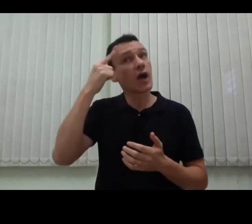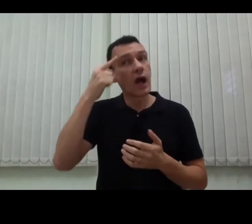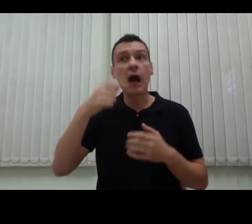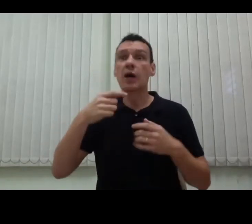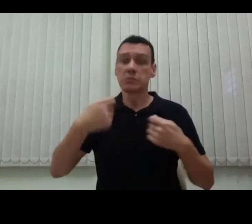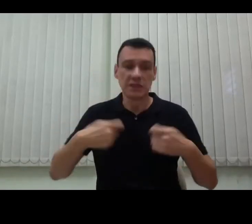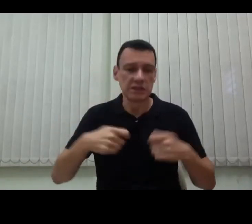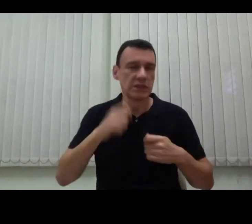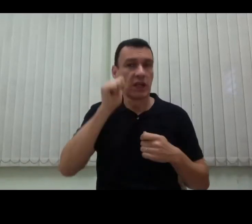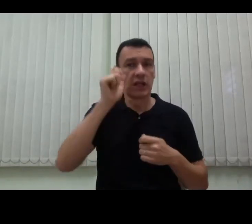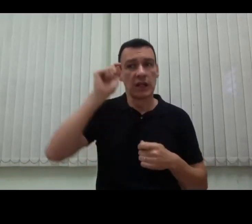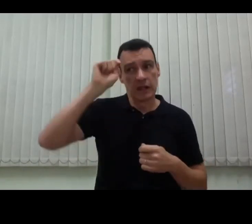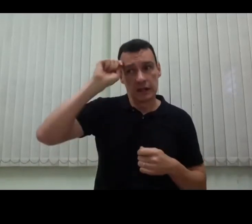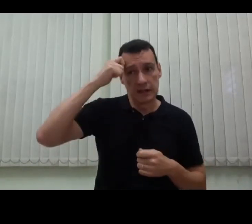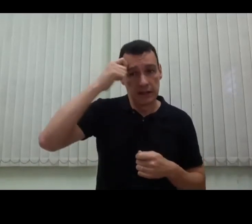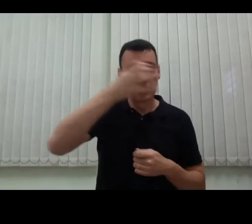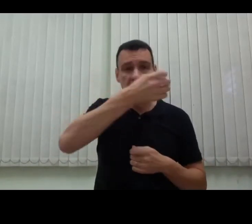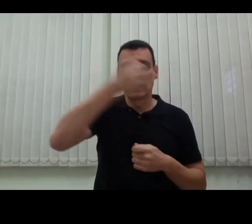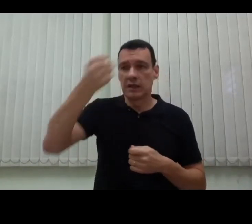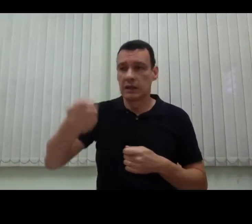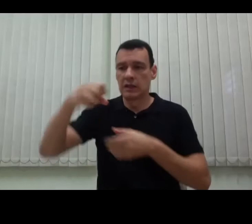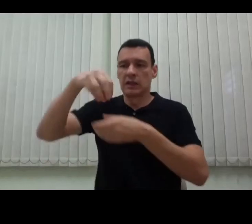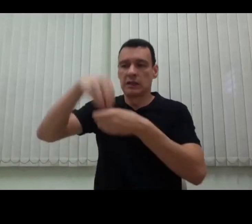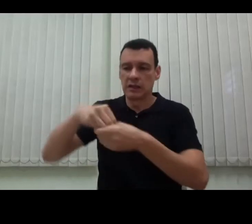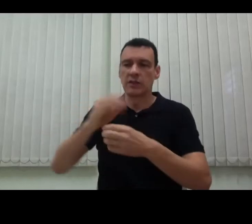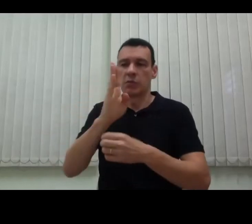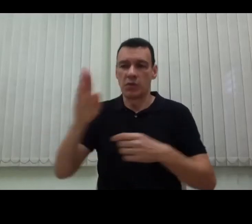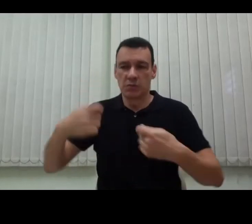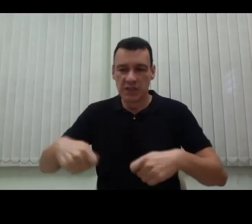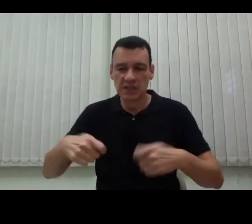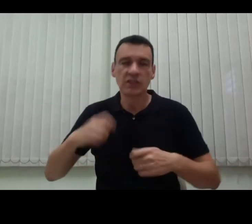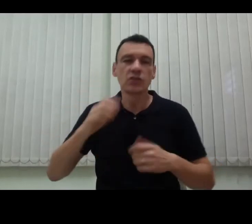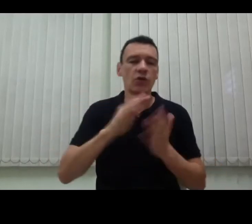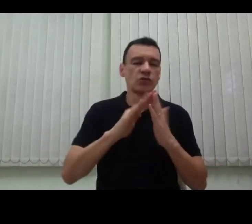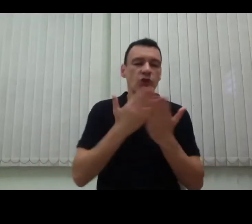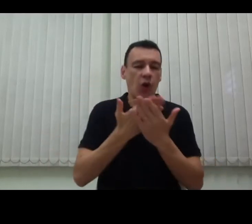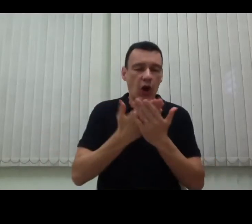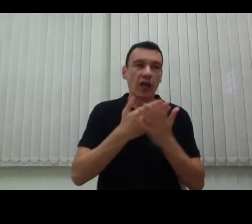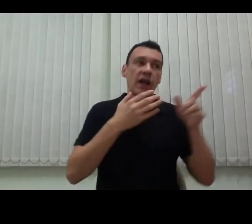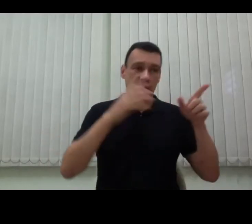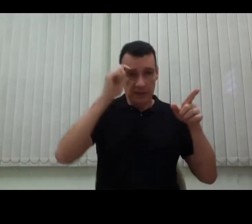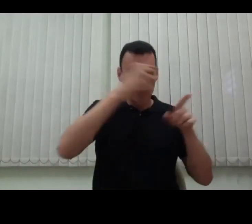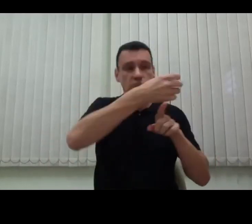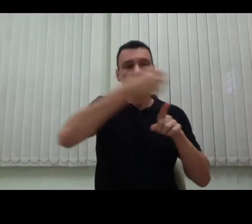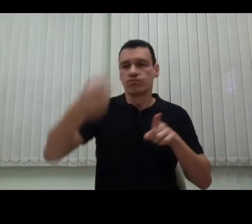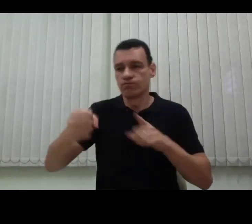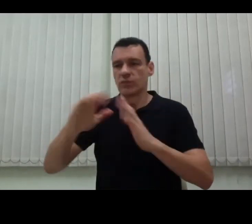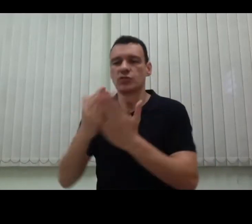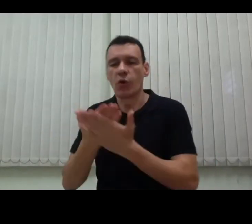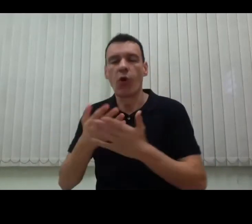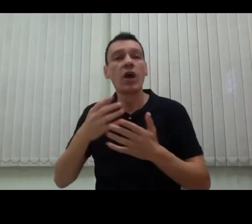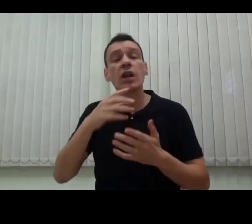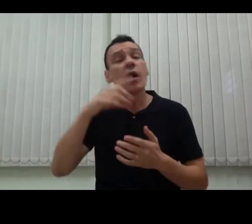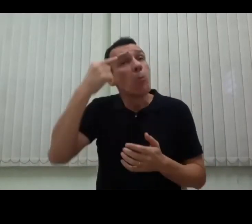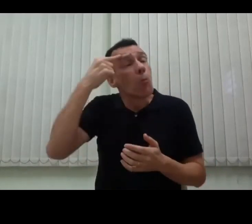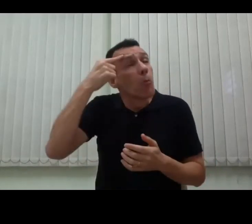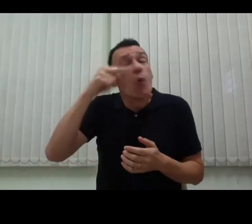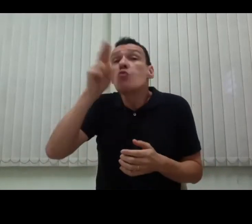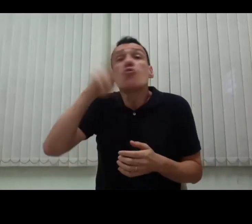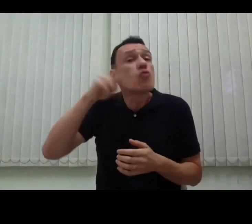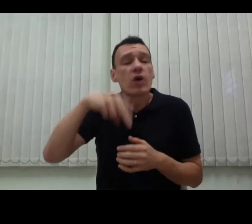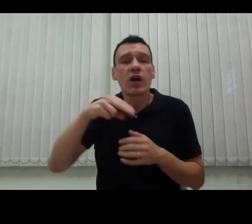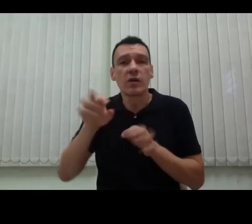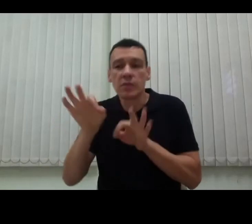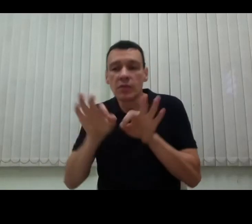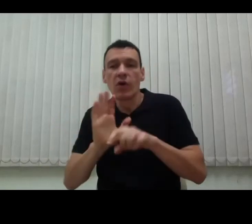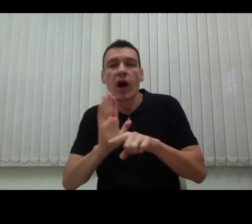gente pensar de alguma forma, se ele não era pensado para pessoas negras, né, talvez fizesse